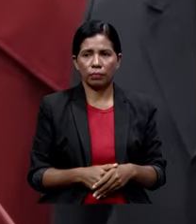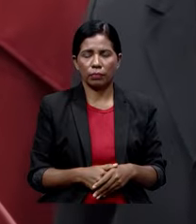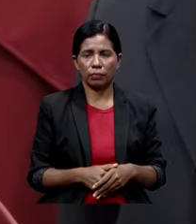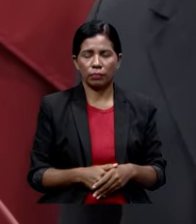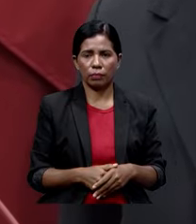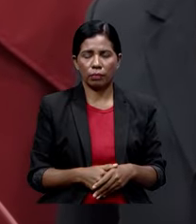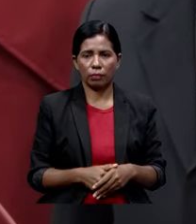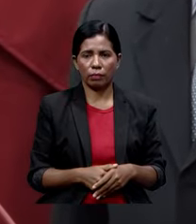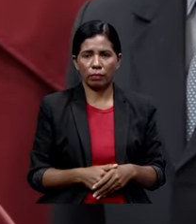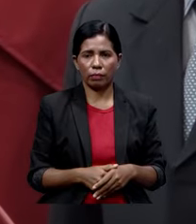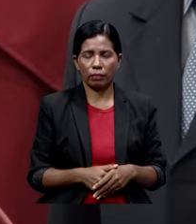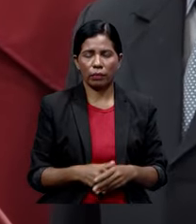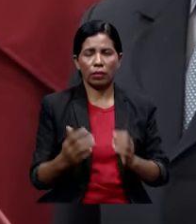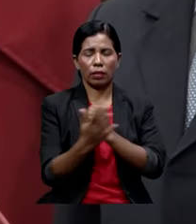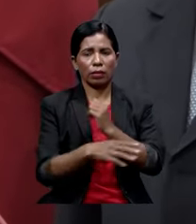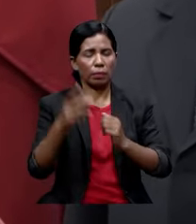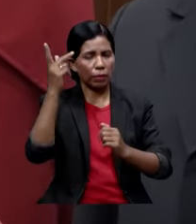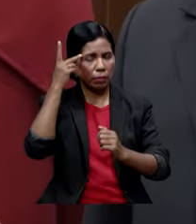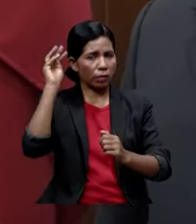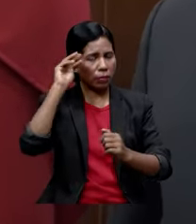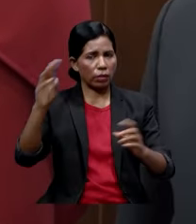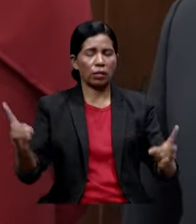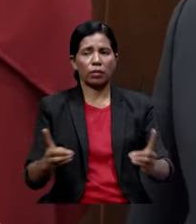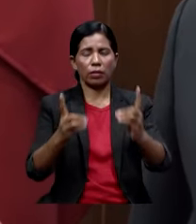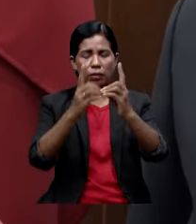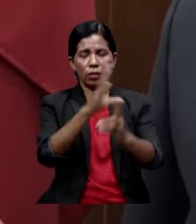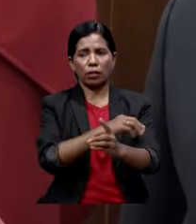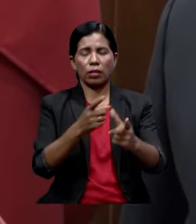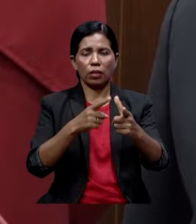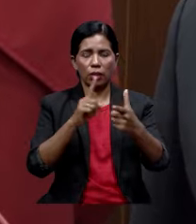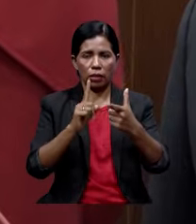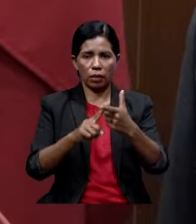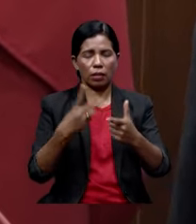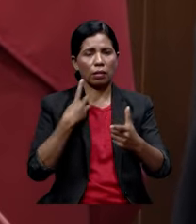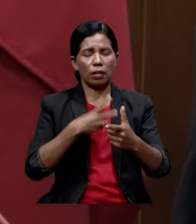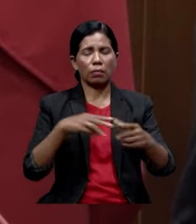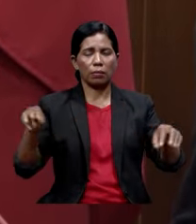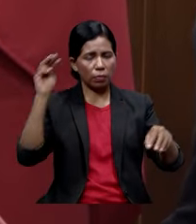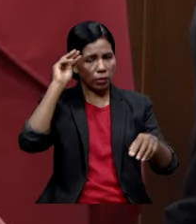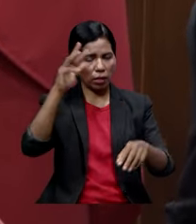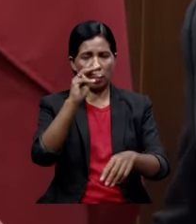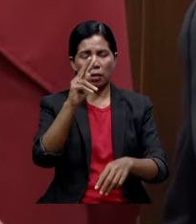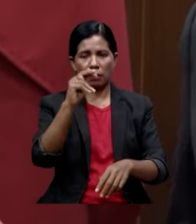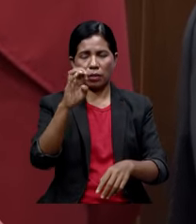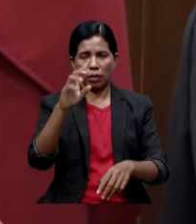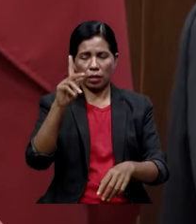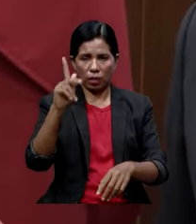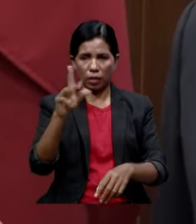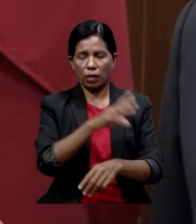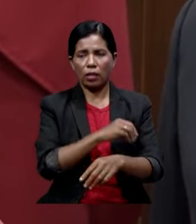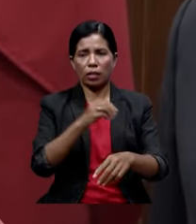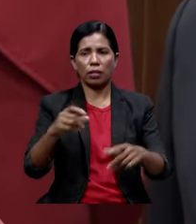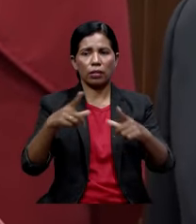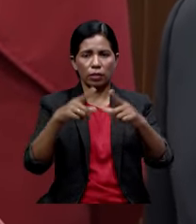Em relação ao senhor primeiro-ministro, o meu pai, Masahiko Komura, o então ministro dos negócios estrangeiros do